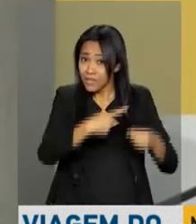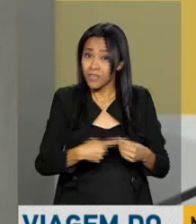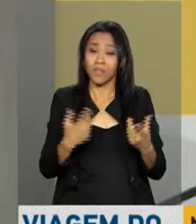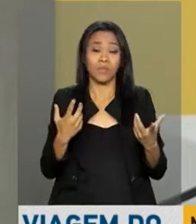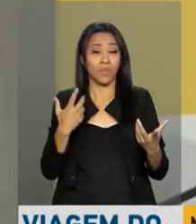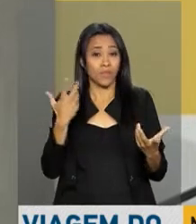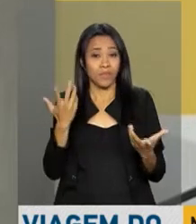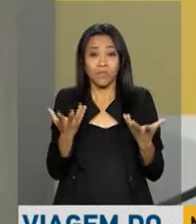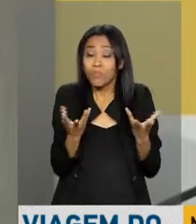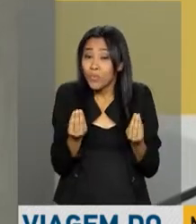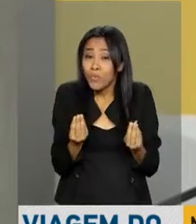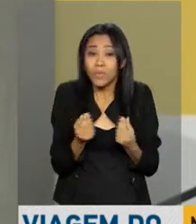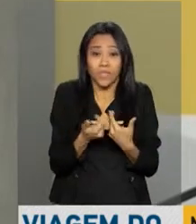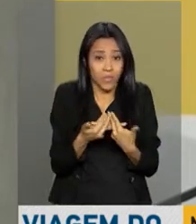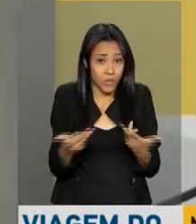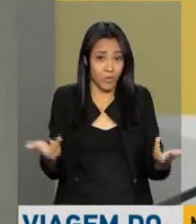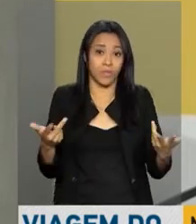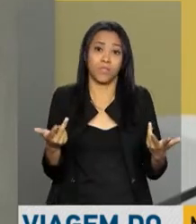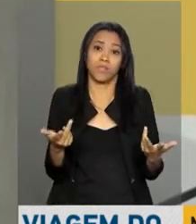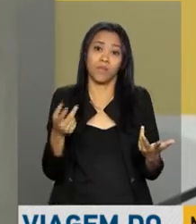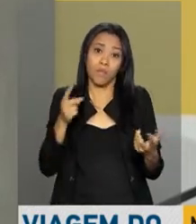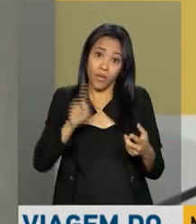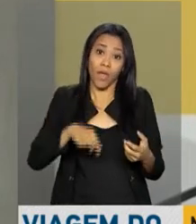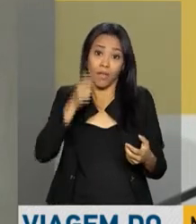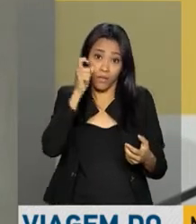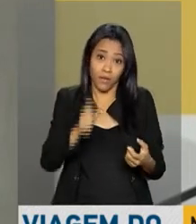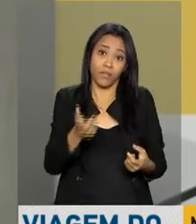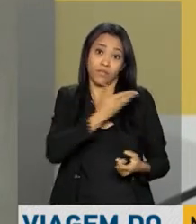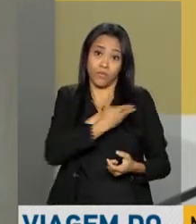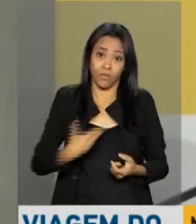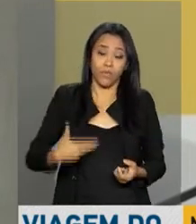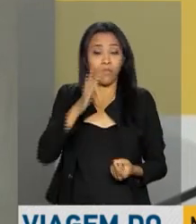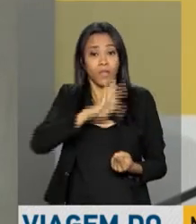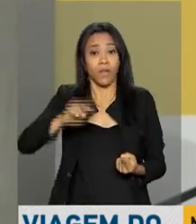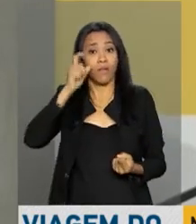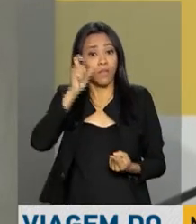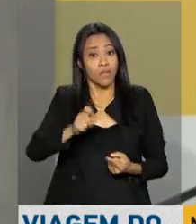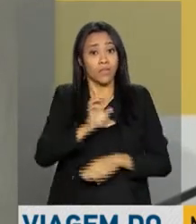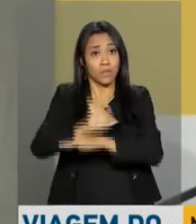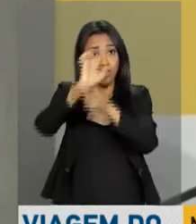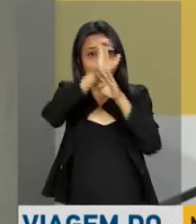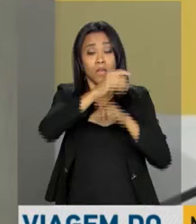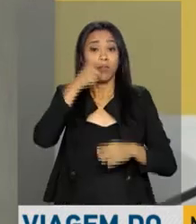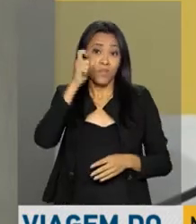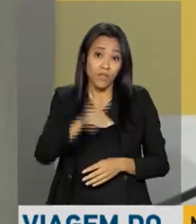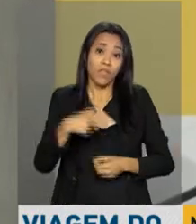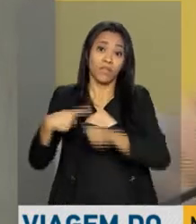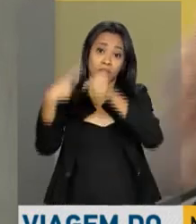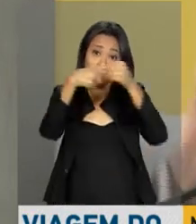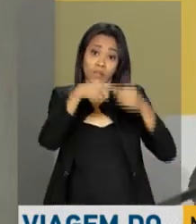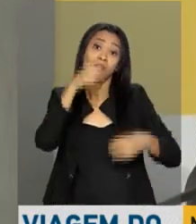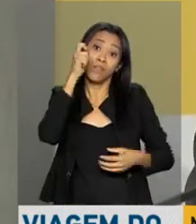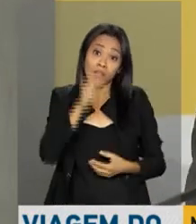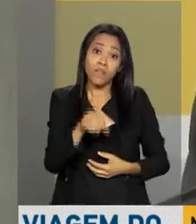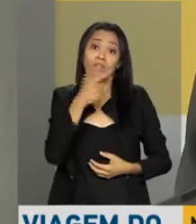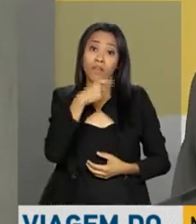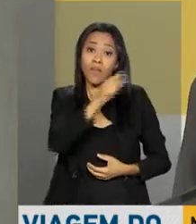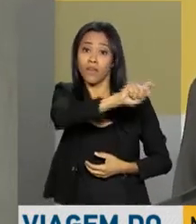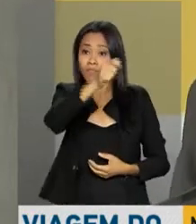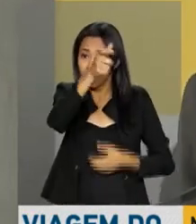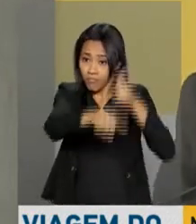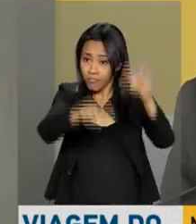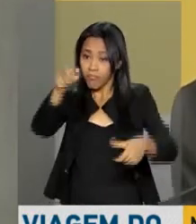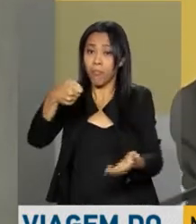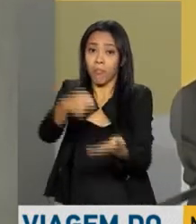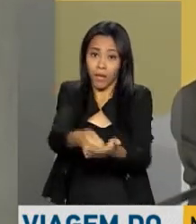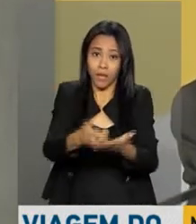e envolve os interesses da união dos estados dos municípios e dos contribuintes então cada vez que você